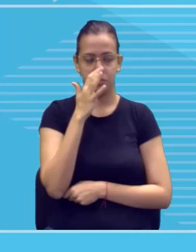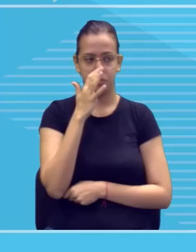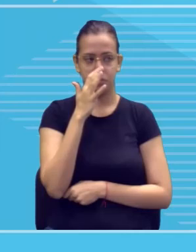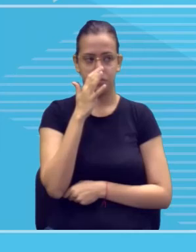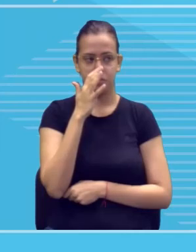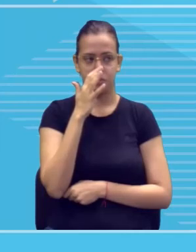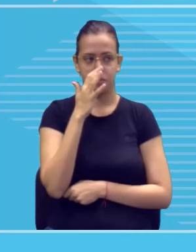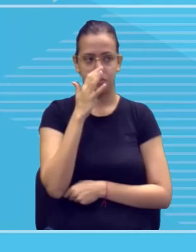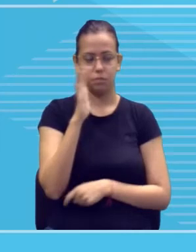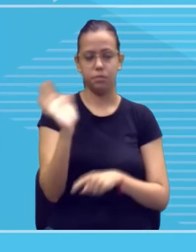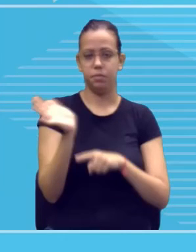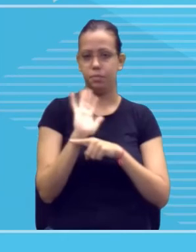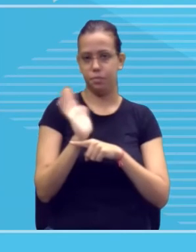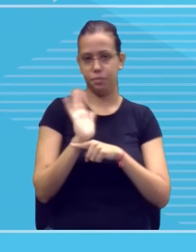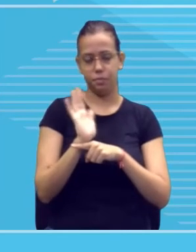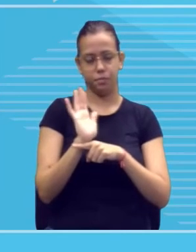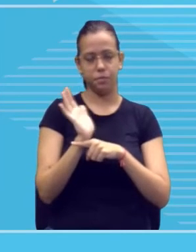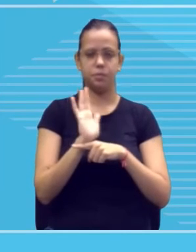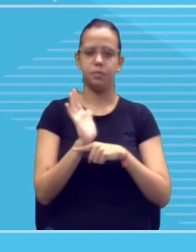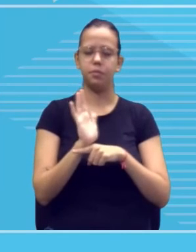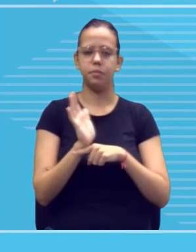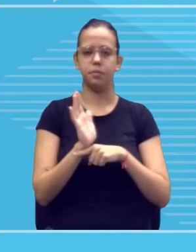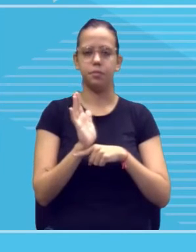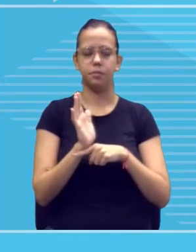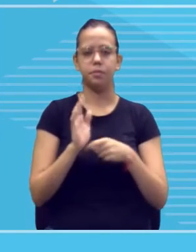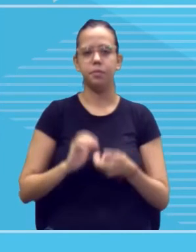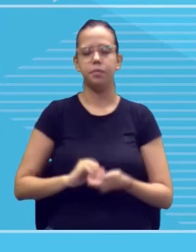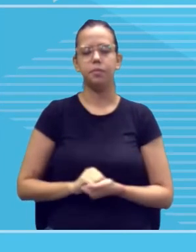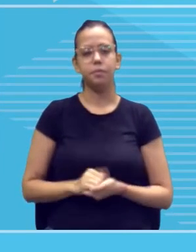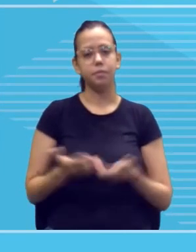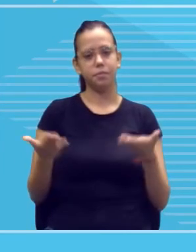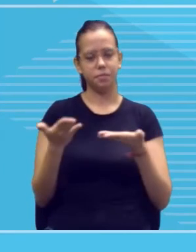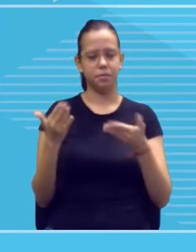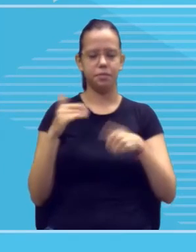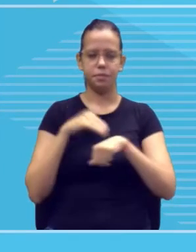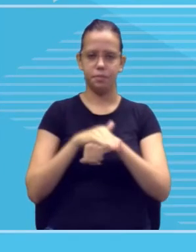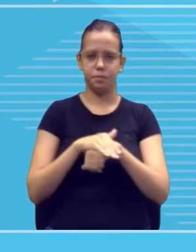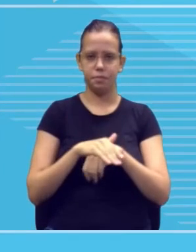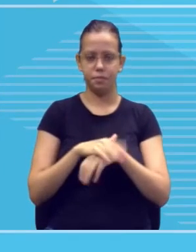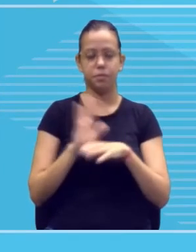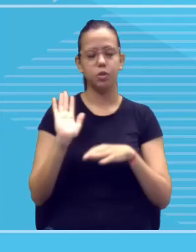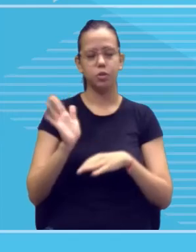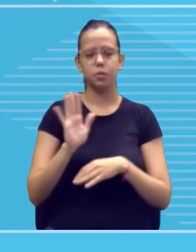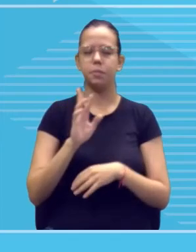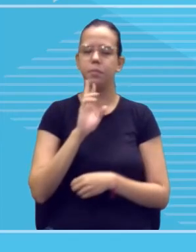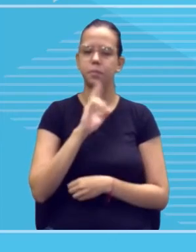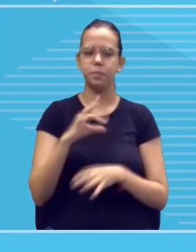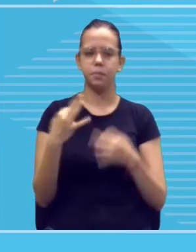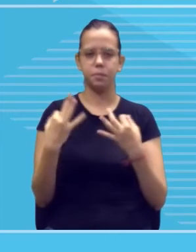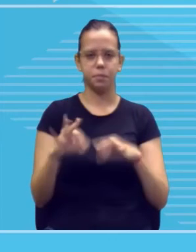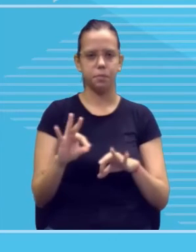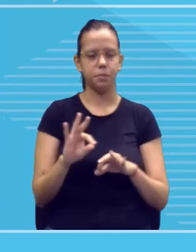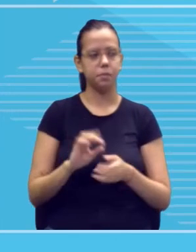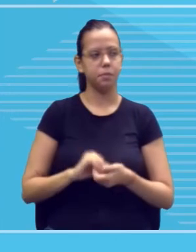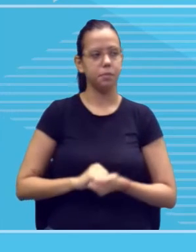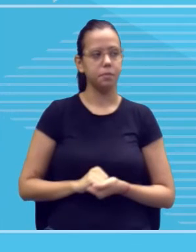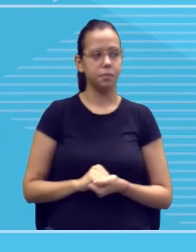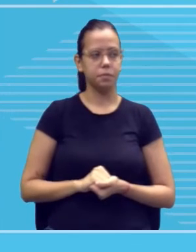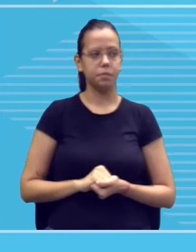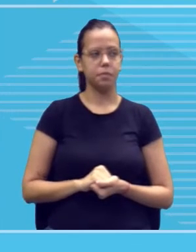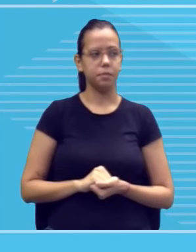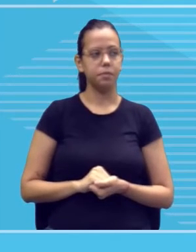ver aquele filme hoje à noite tá resolvido viu tá resolvido